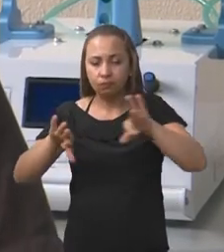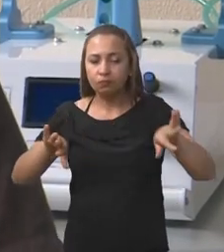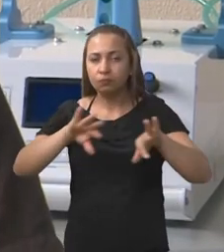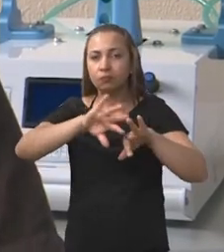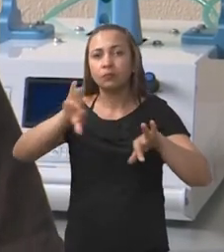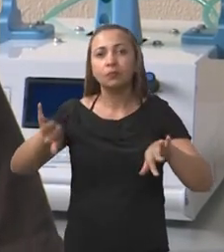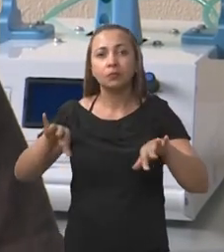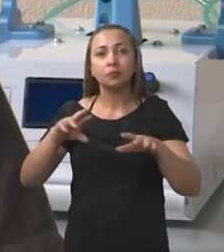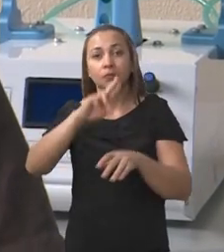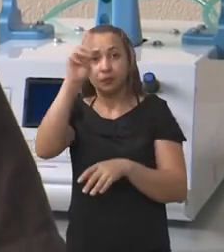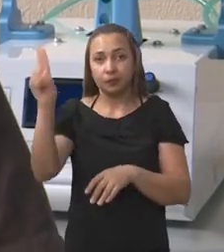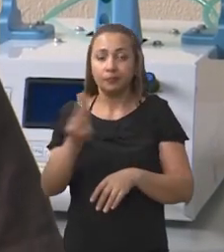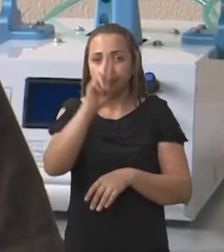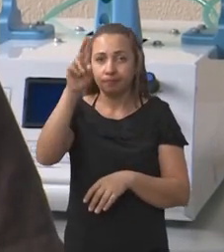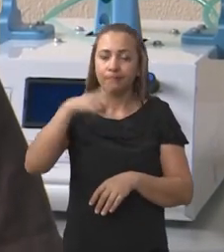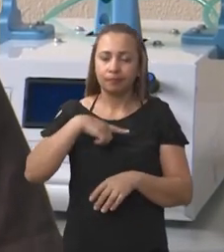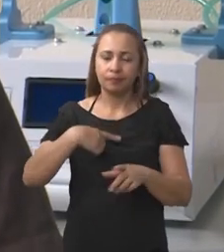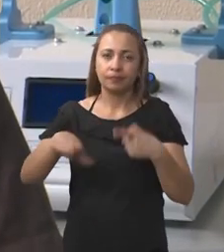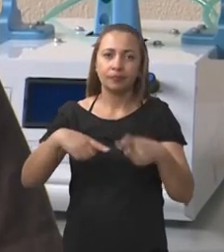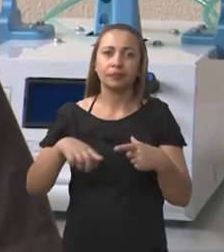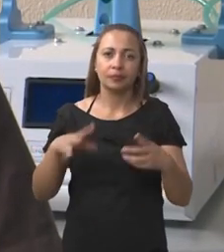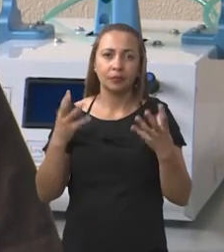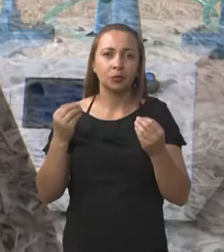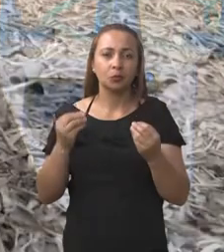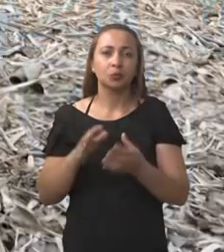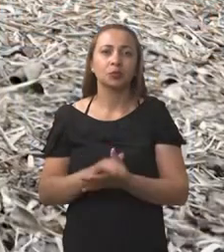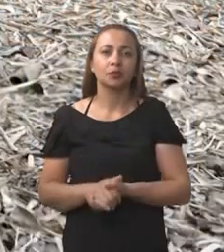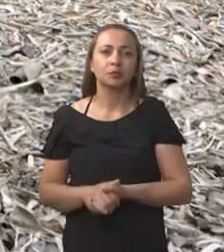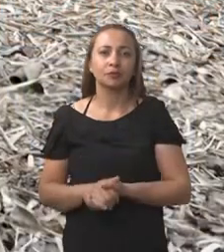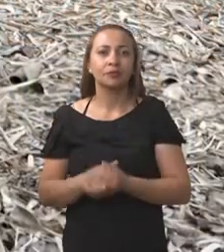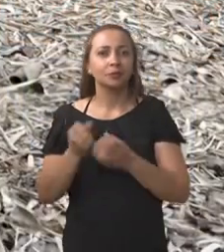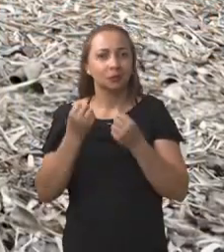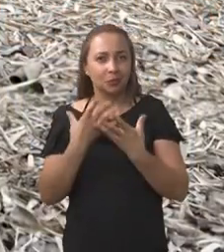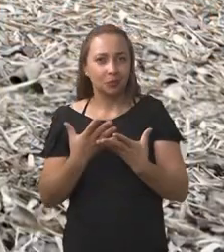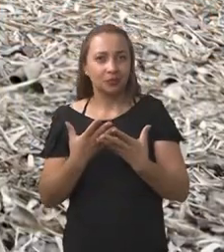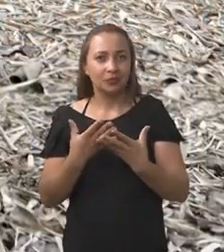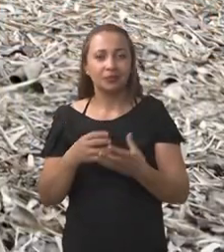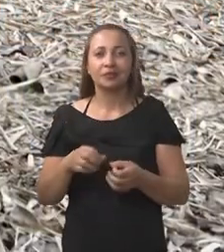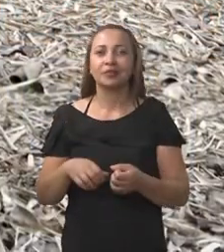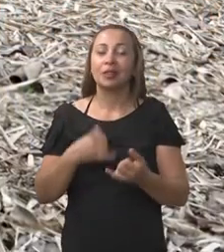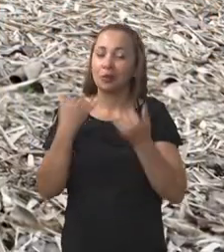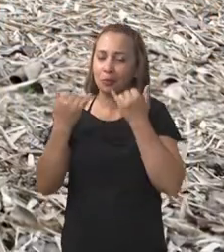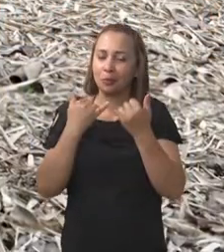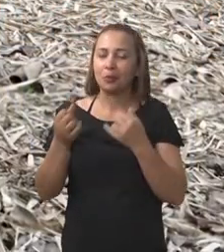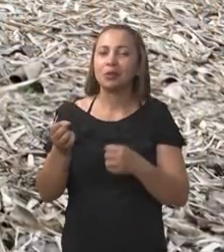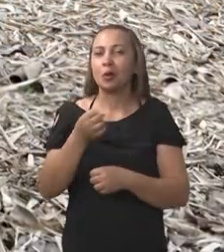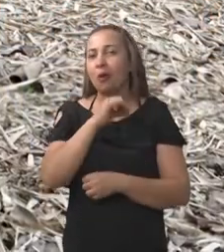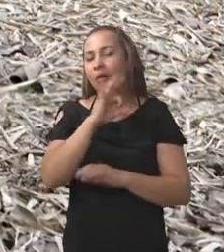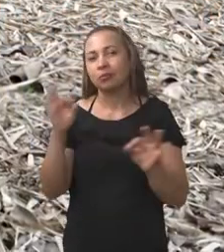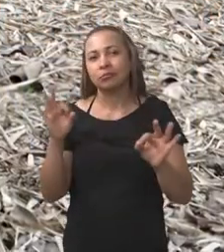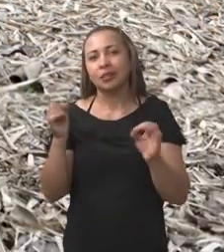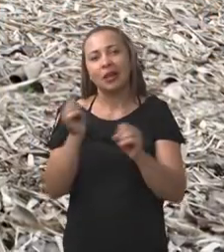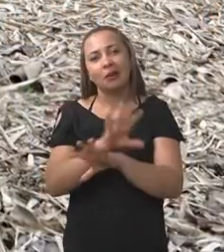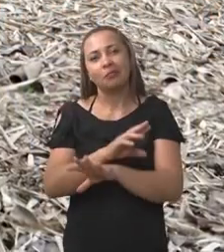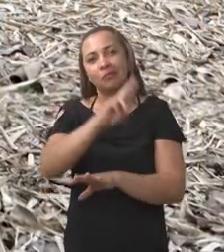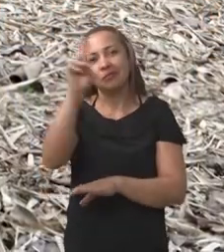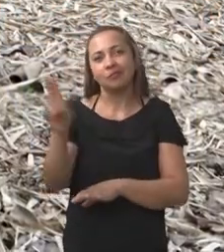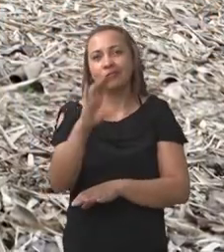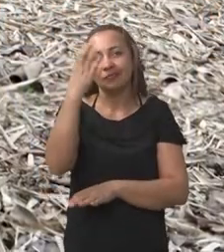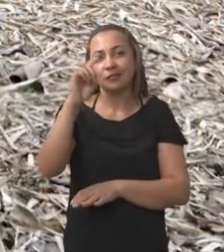a universidade ela tem sido bem ativa nesse sentido. Bom, e com esta boa notícia, encerramos o Universciência de hoje.